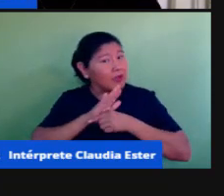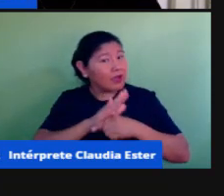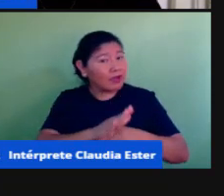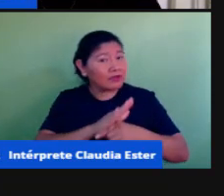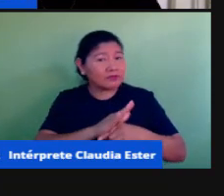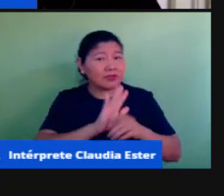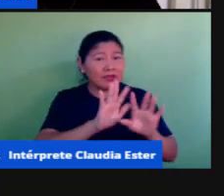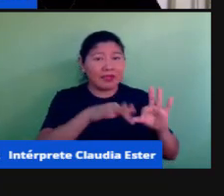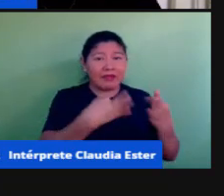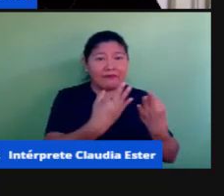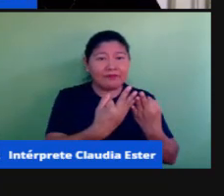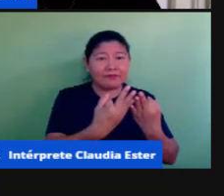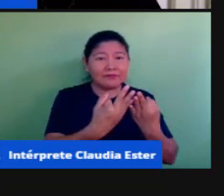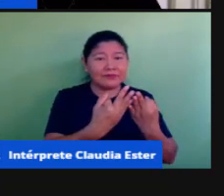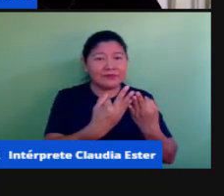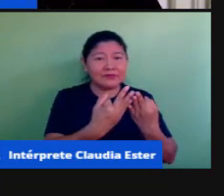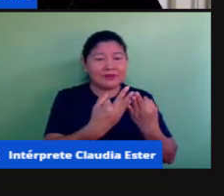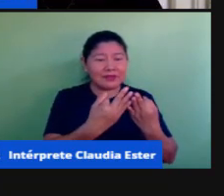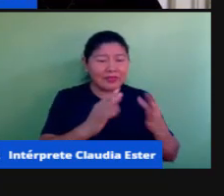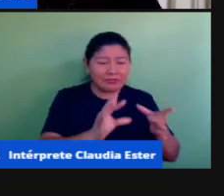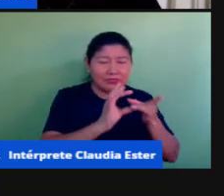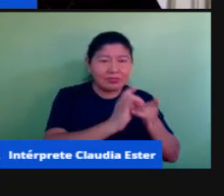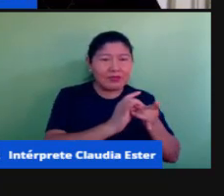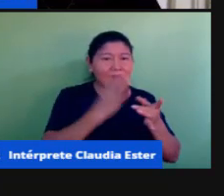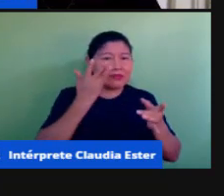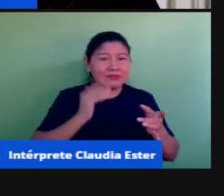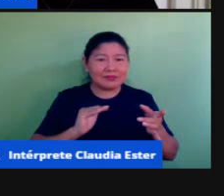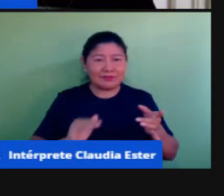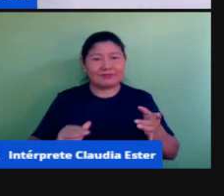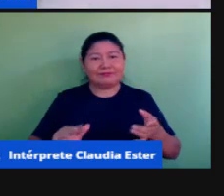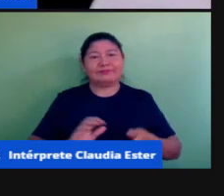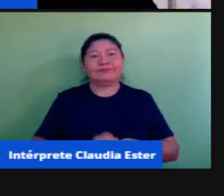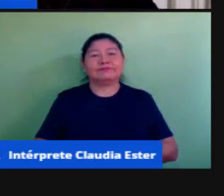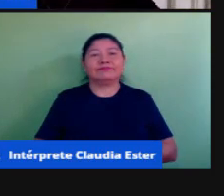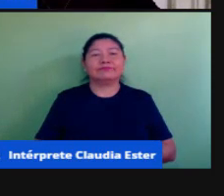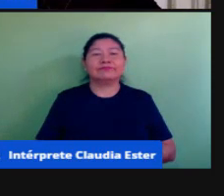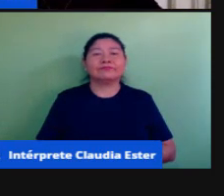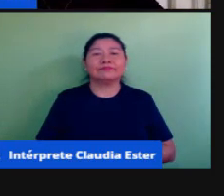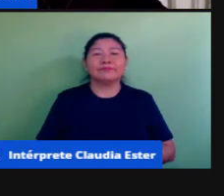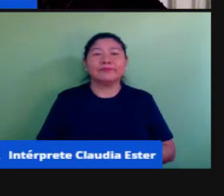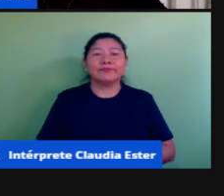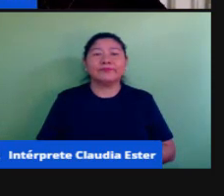suas famílias, tá? No próximo slide,